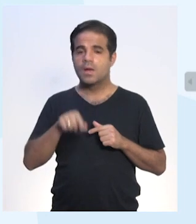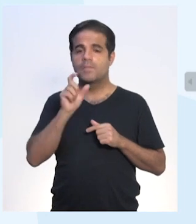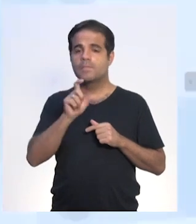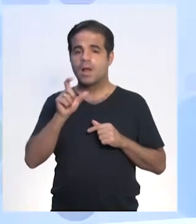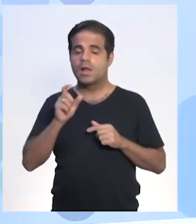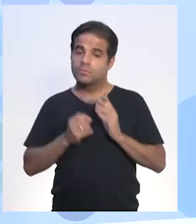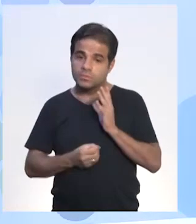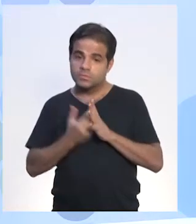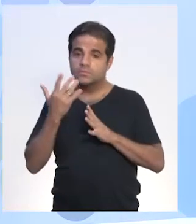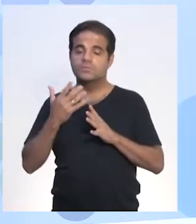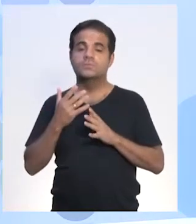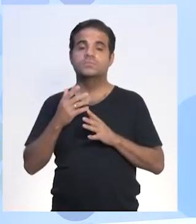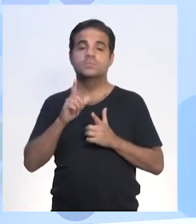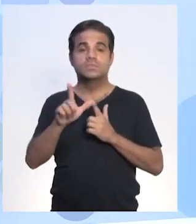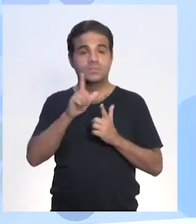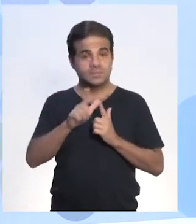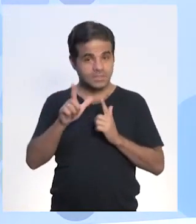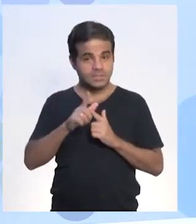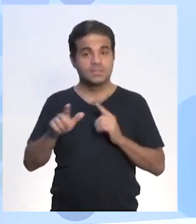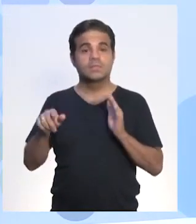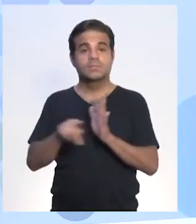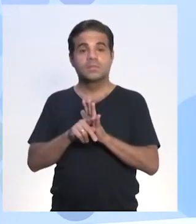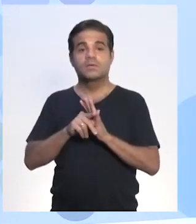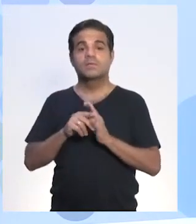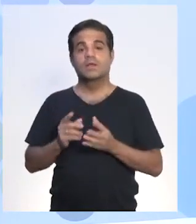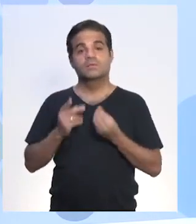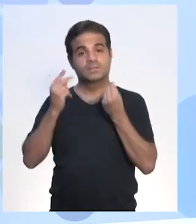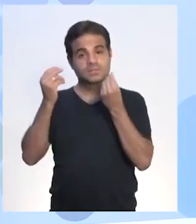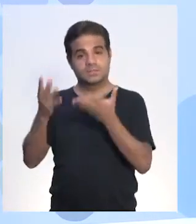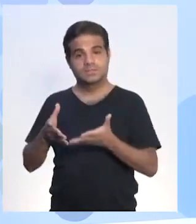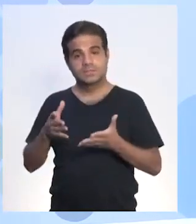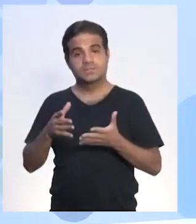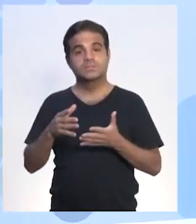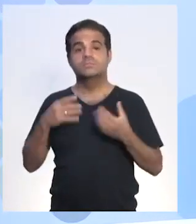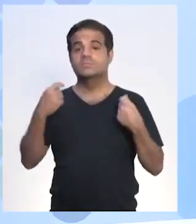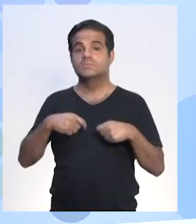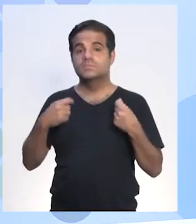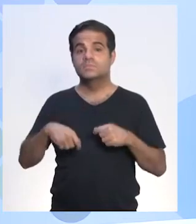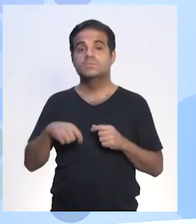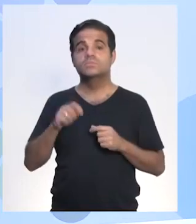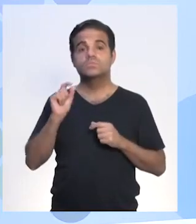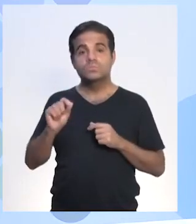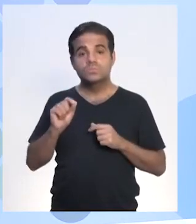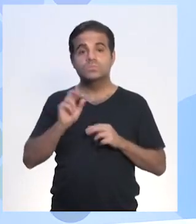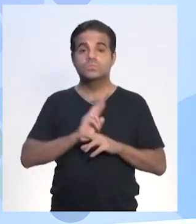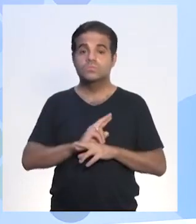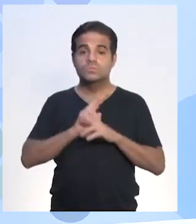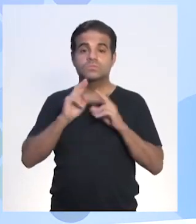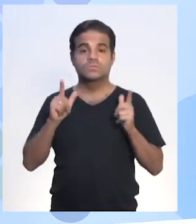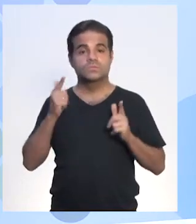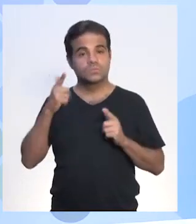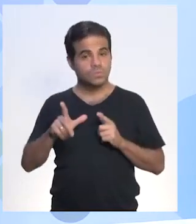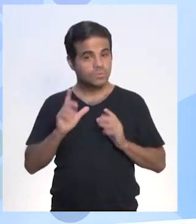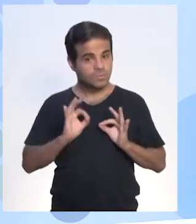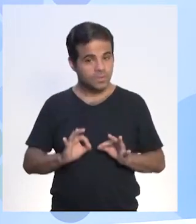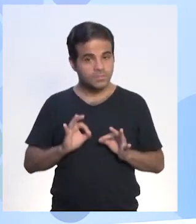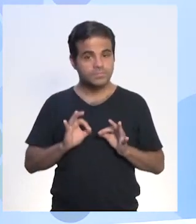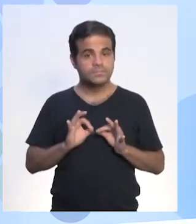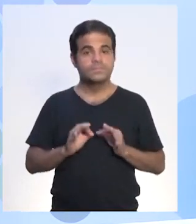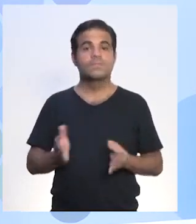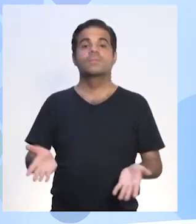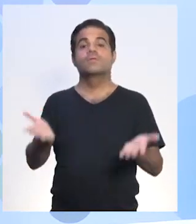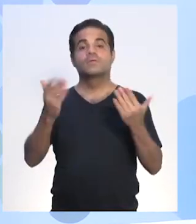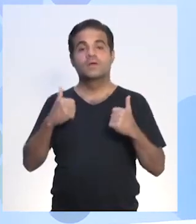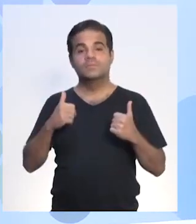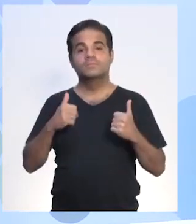você forma com as letras da palavra dada, desde que seja um diferente do outro, correto? Então,